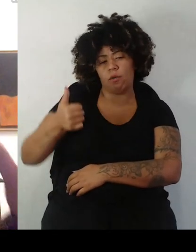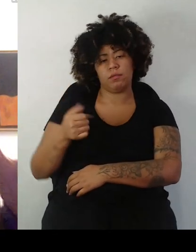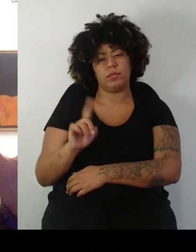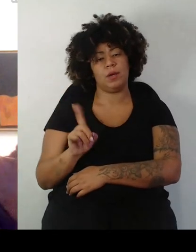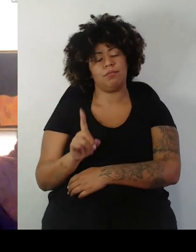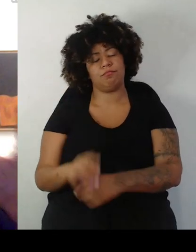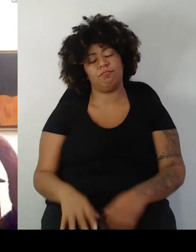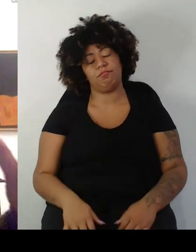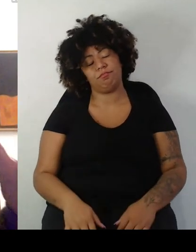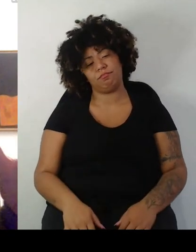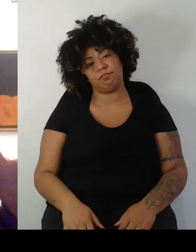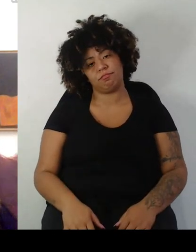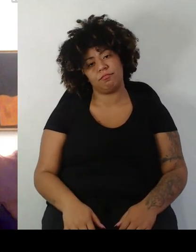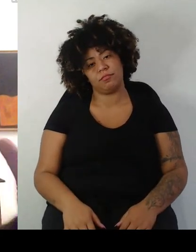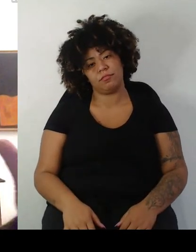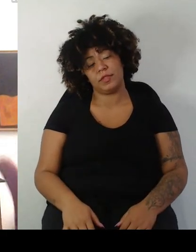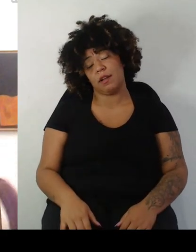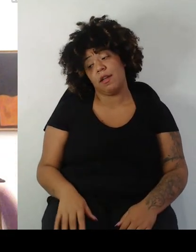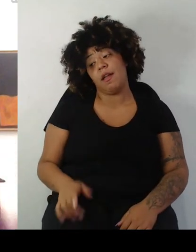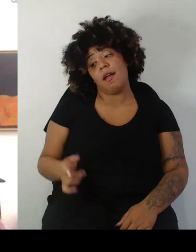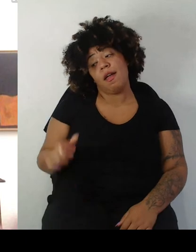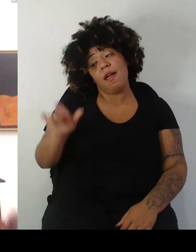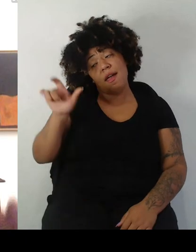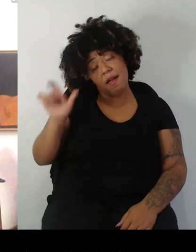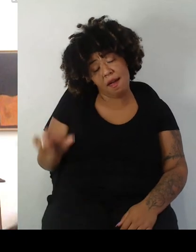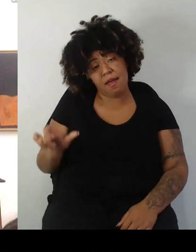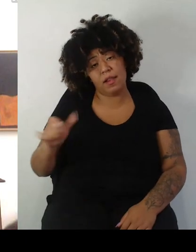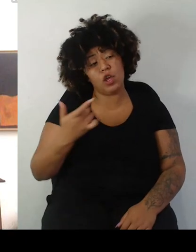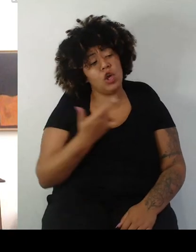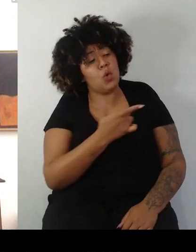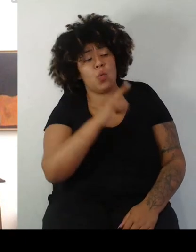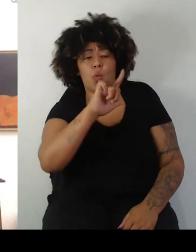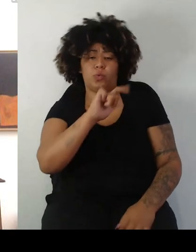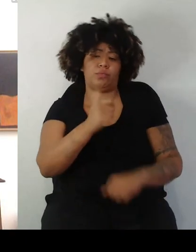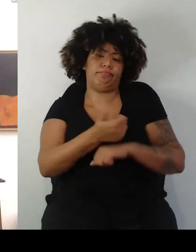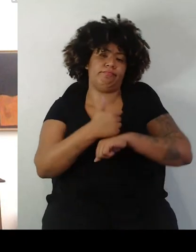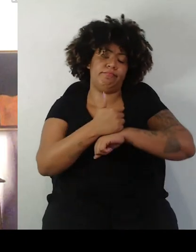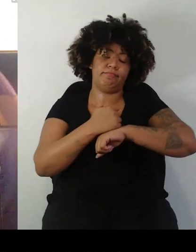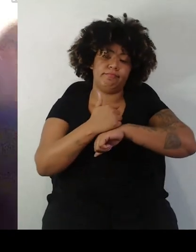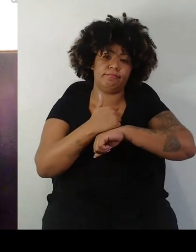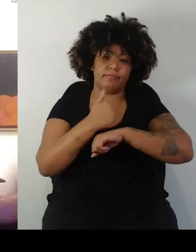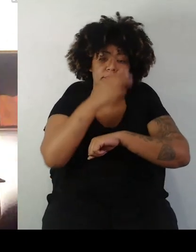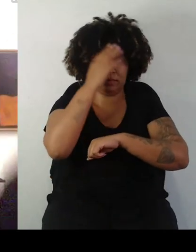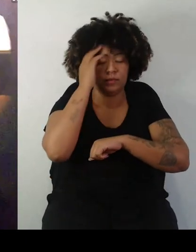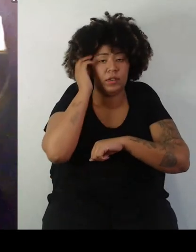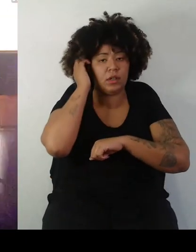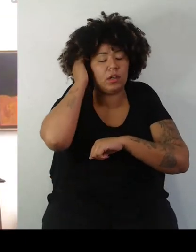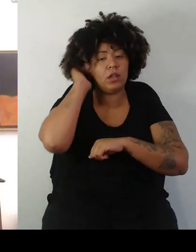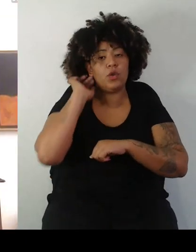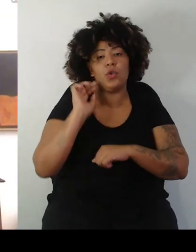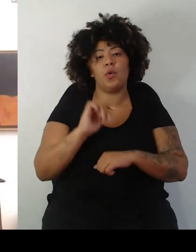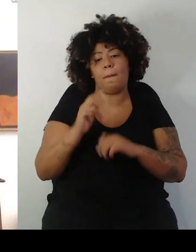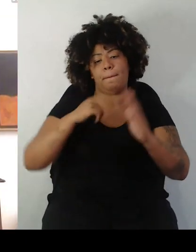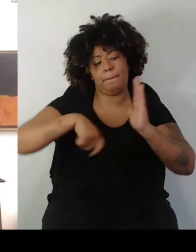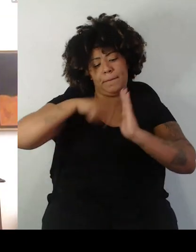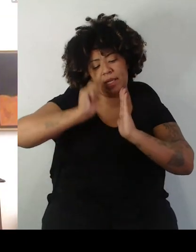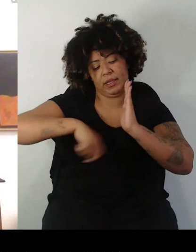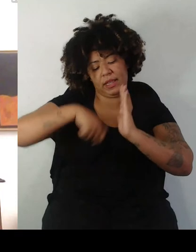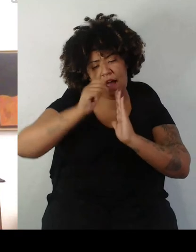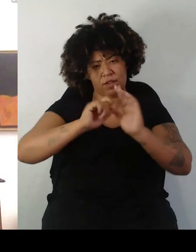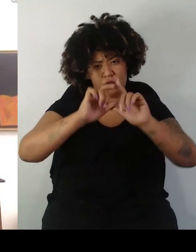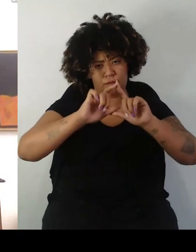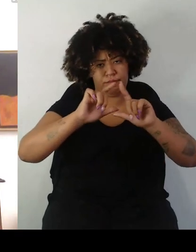como qualquer outro artista não tentava somente grandes